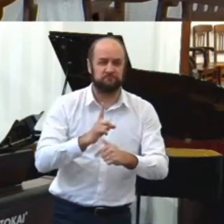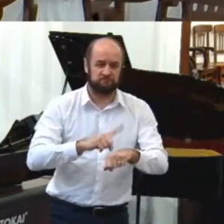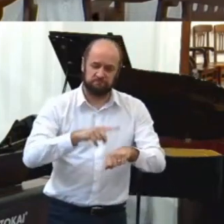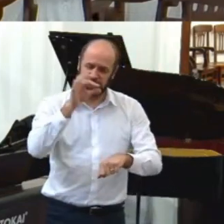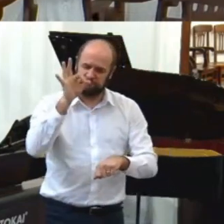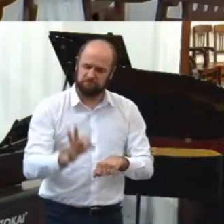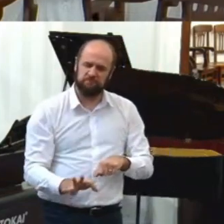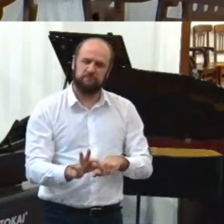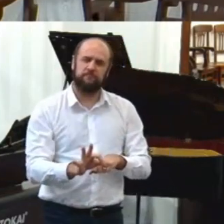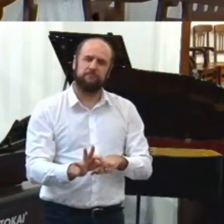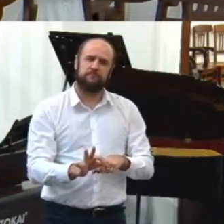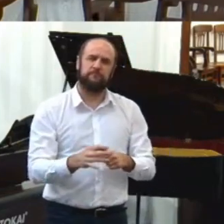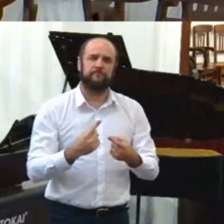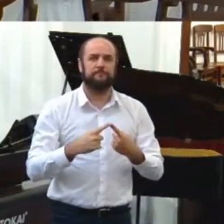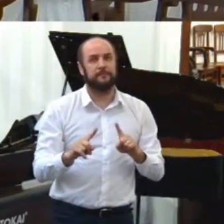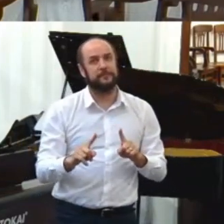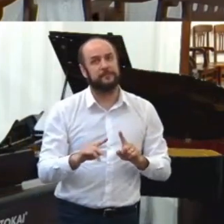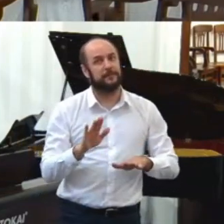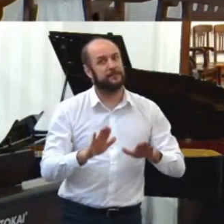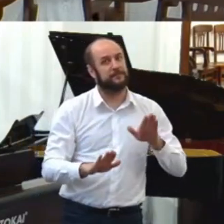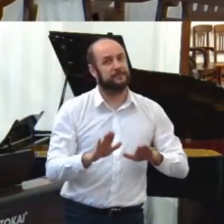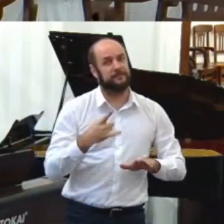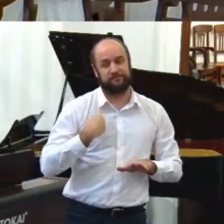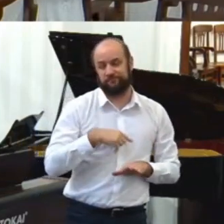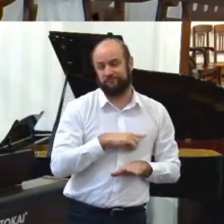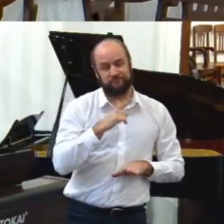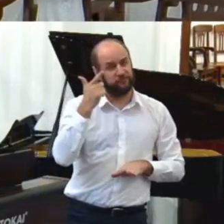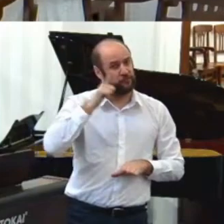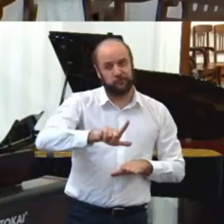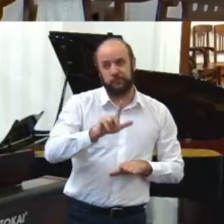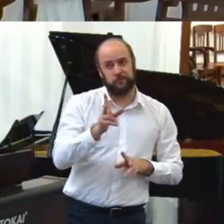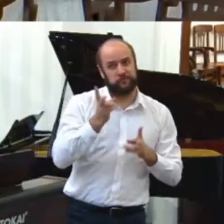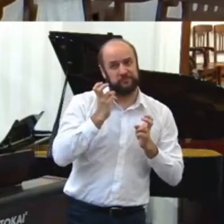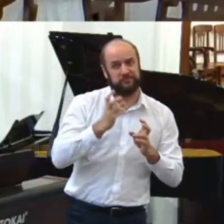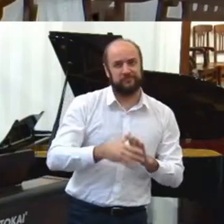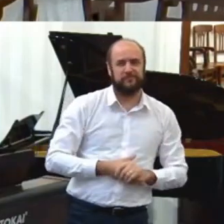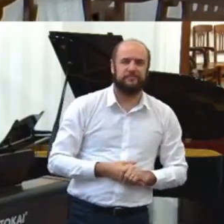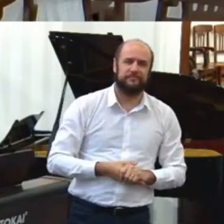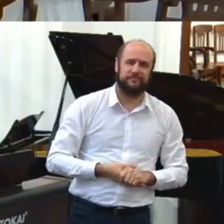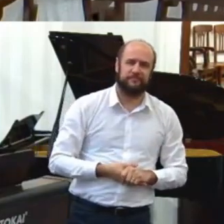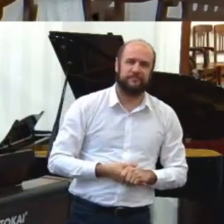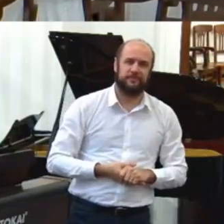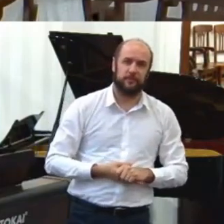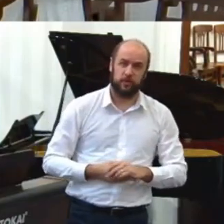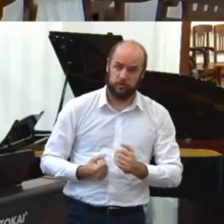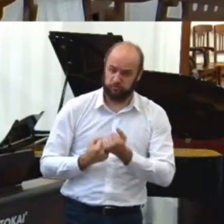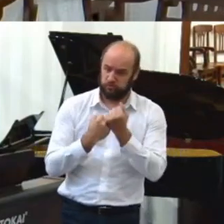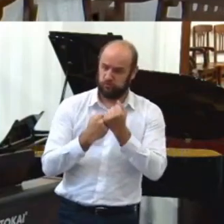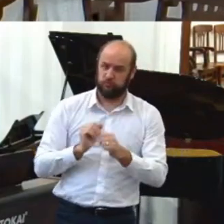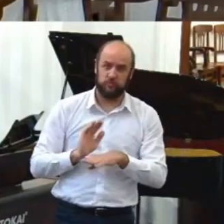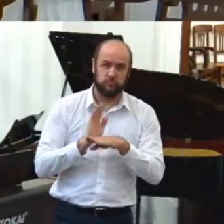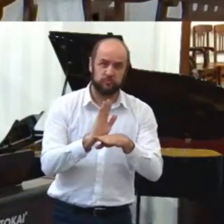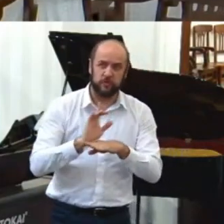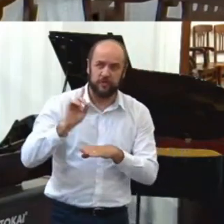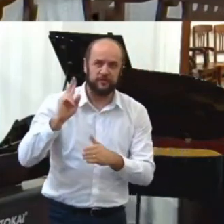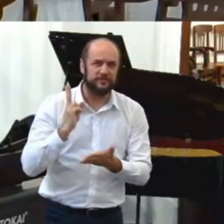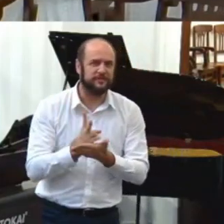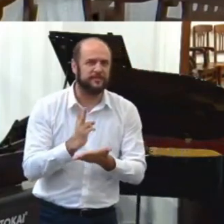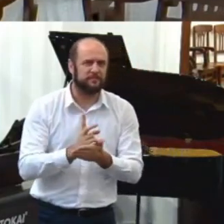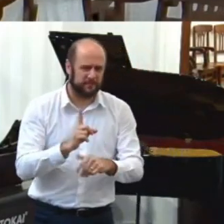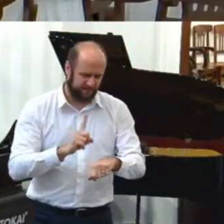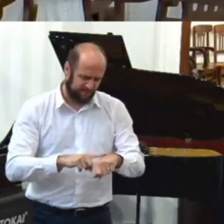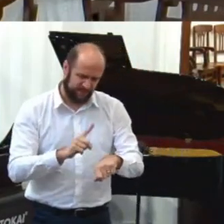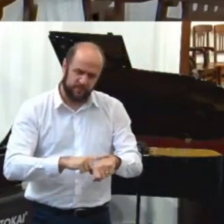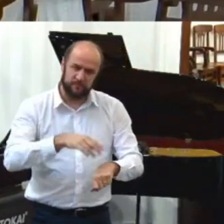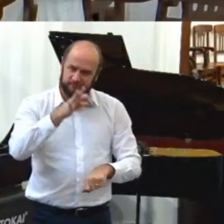oportuno, embora nem sempre consigamos vê-lo. O socorro de Deus está sempre dentro